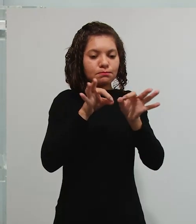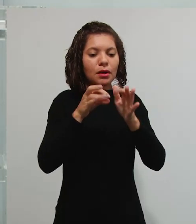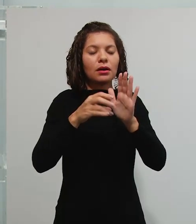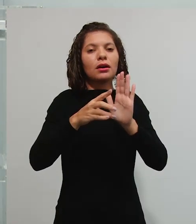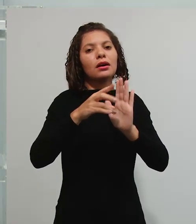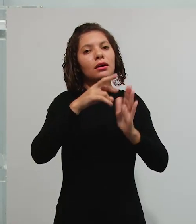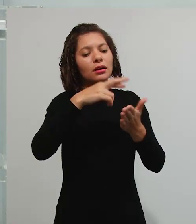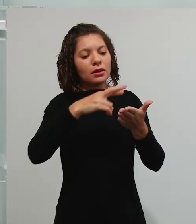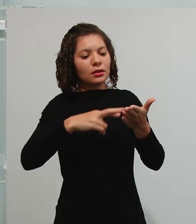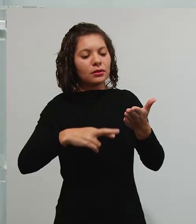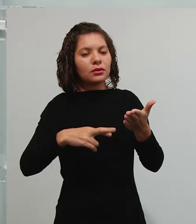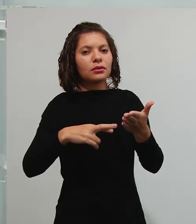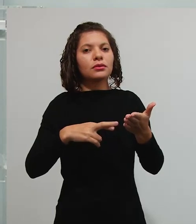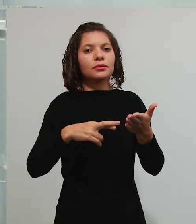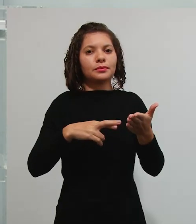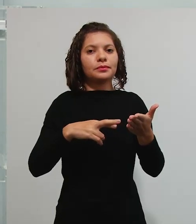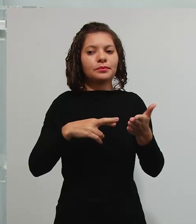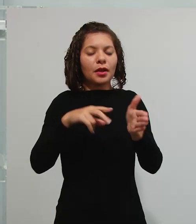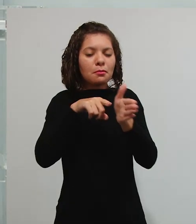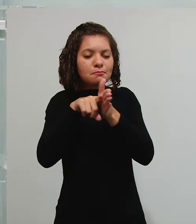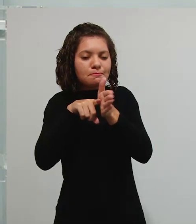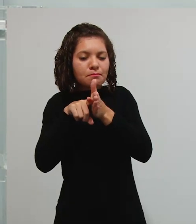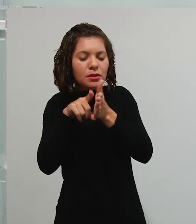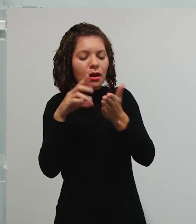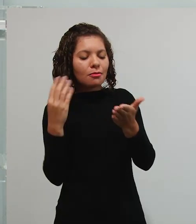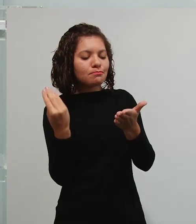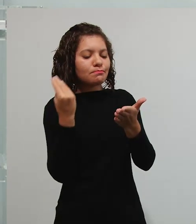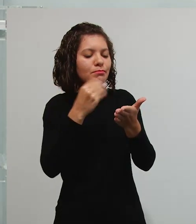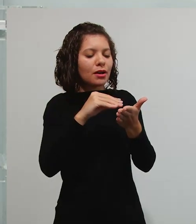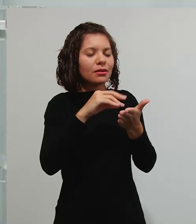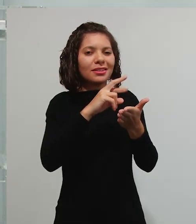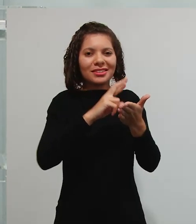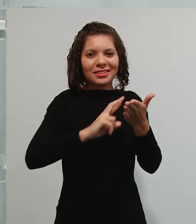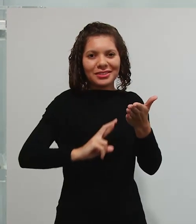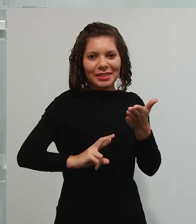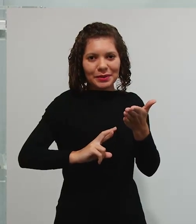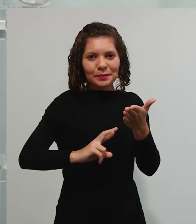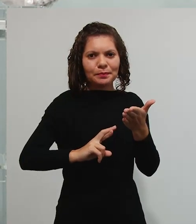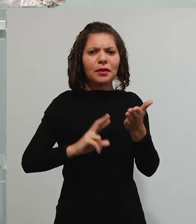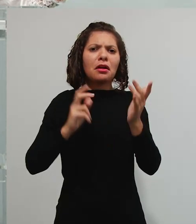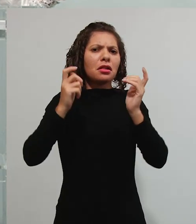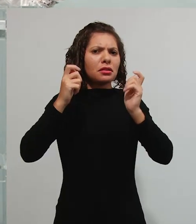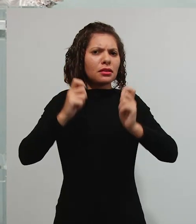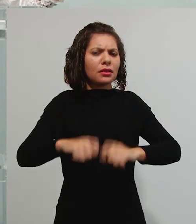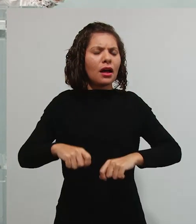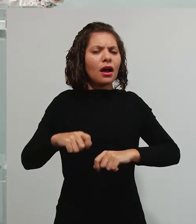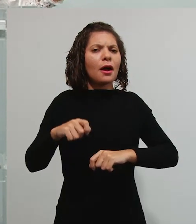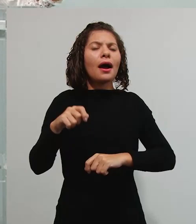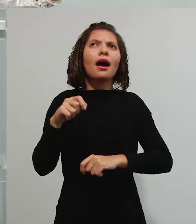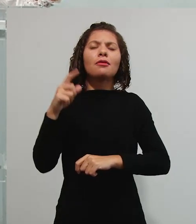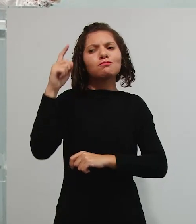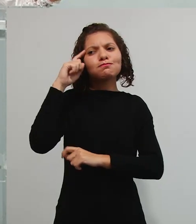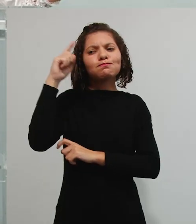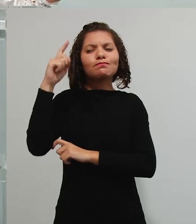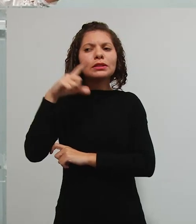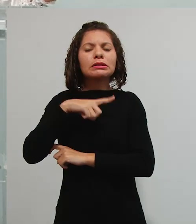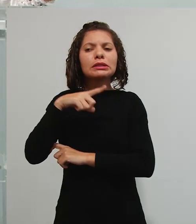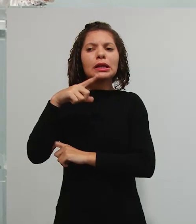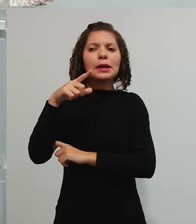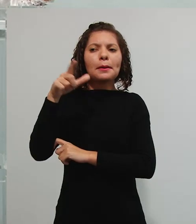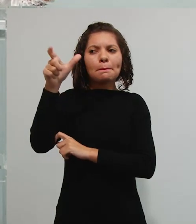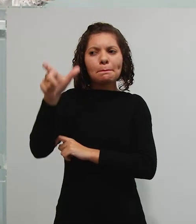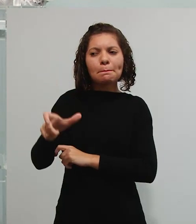vou relatar os resultados encontrados na minha pesquisa. Aí eu posso trazer outros autores que já fizeram pesquisas